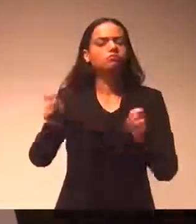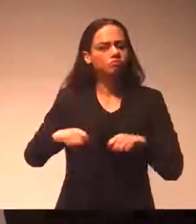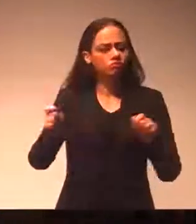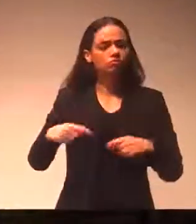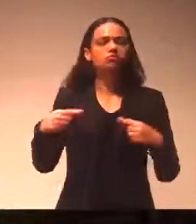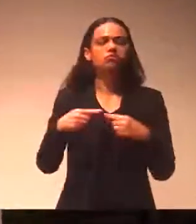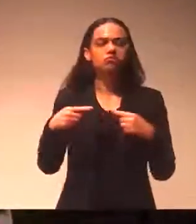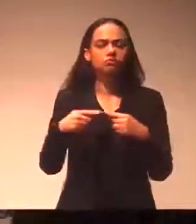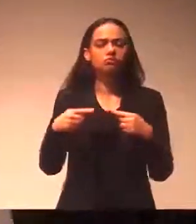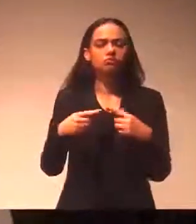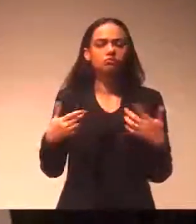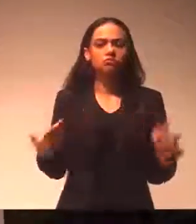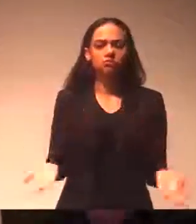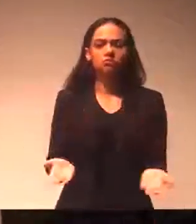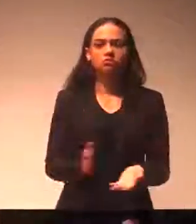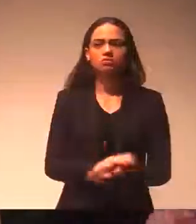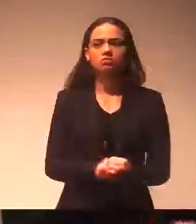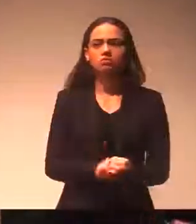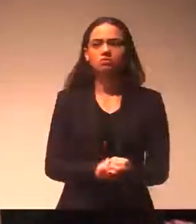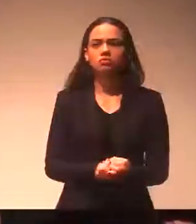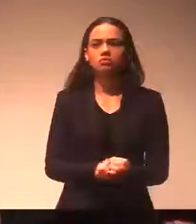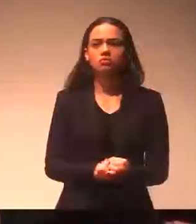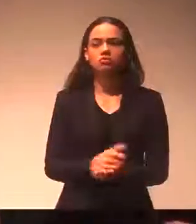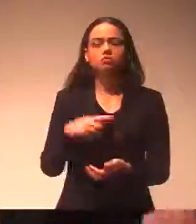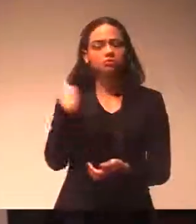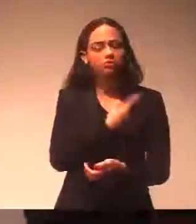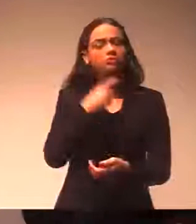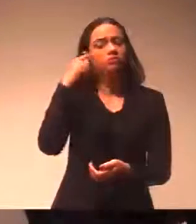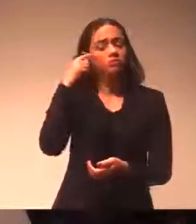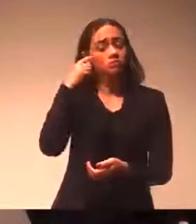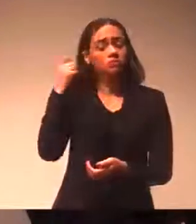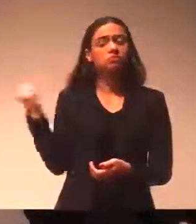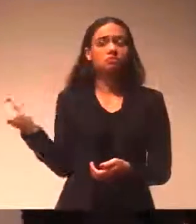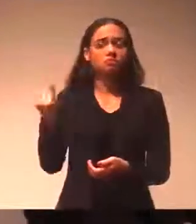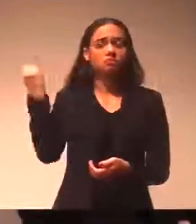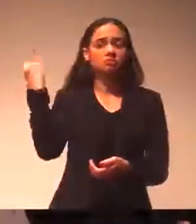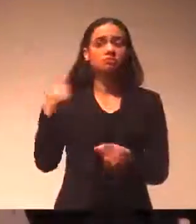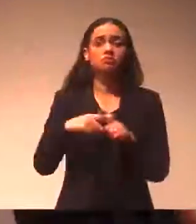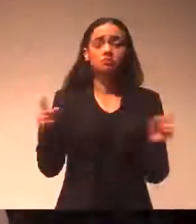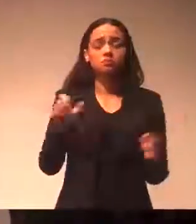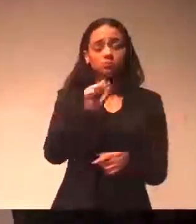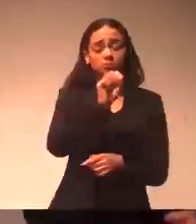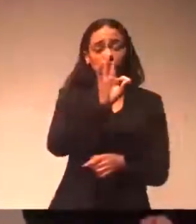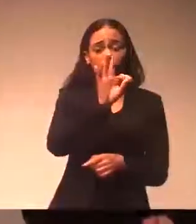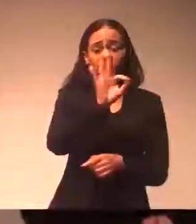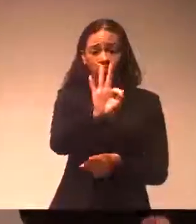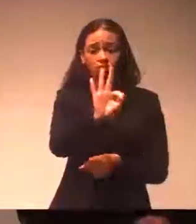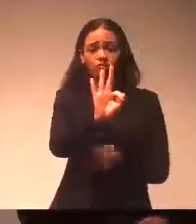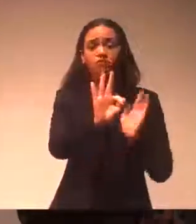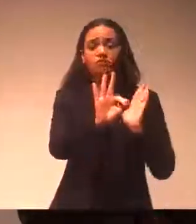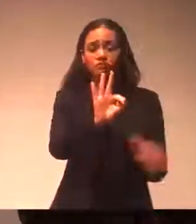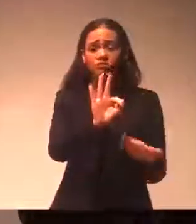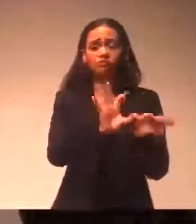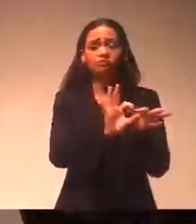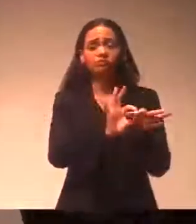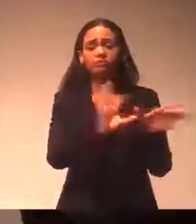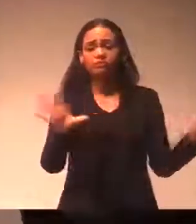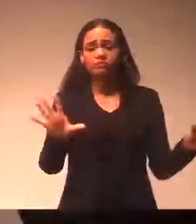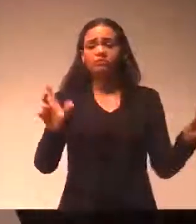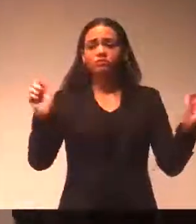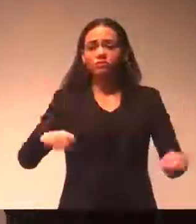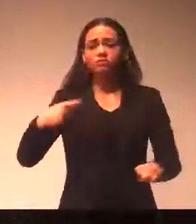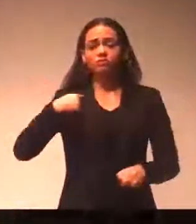Câmara, porque a gente acha que isso é importante. Mas o Supremo Tribunal Federal já me autoriza a fazer